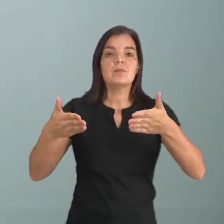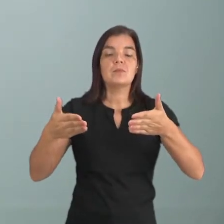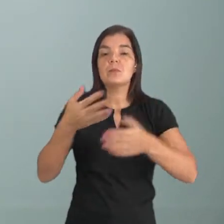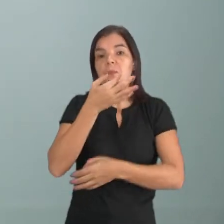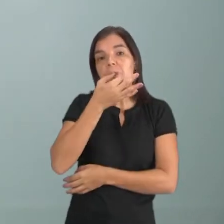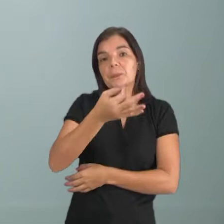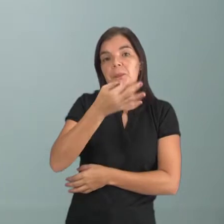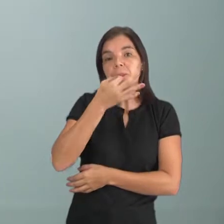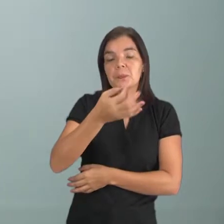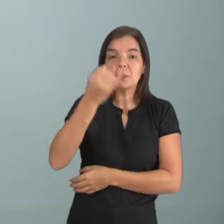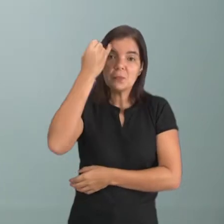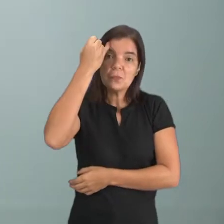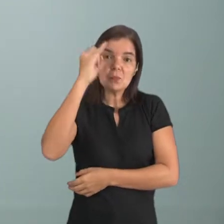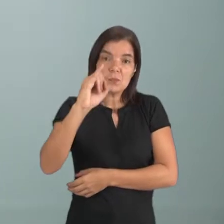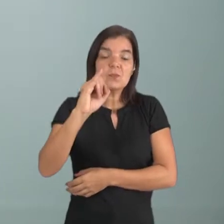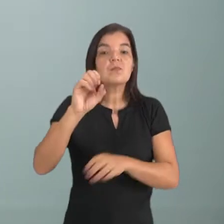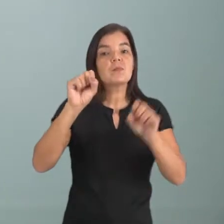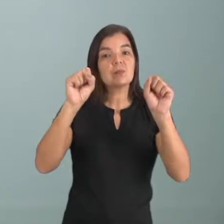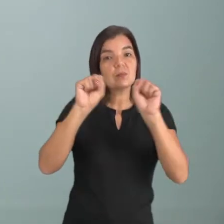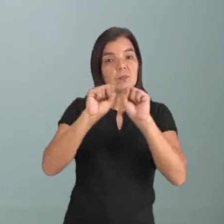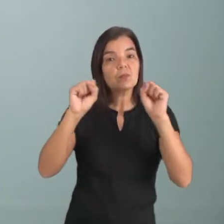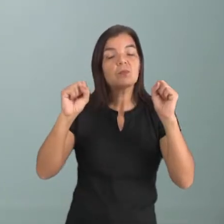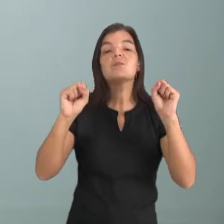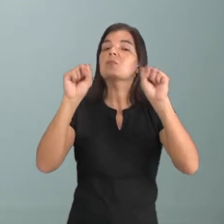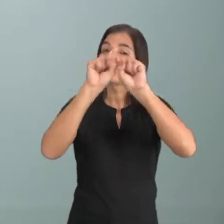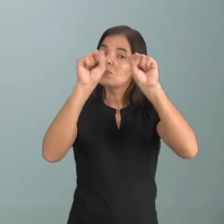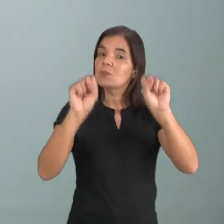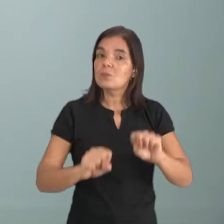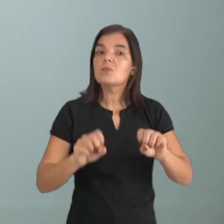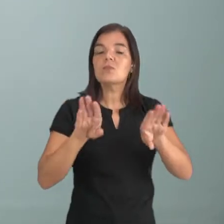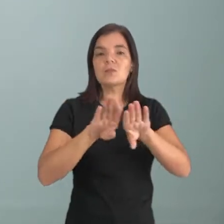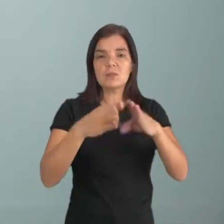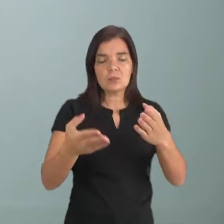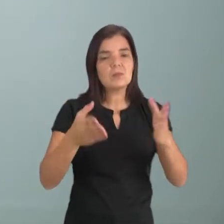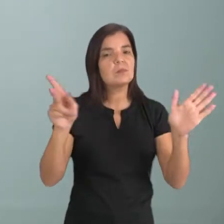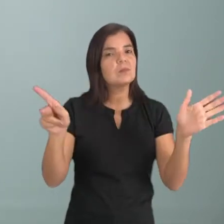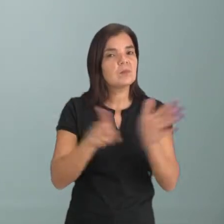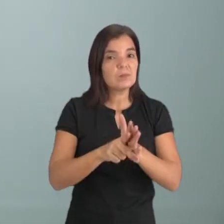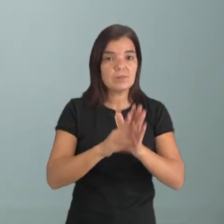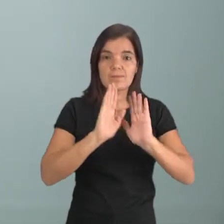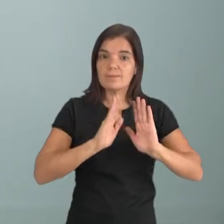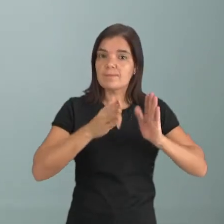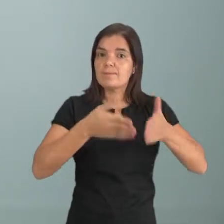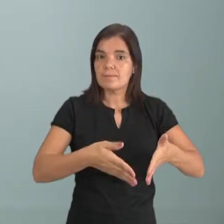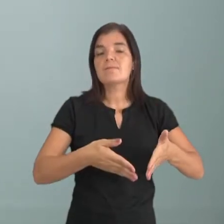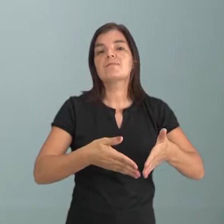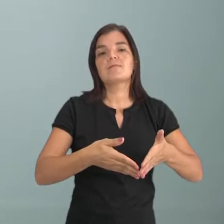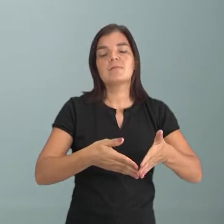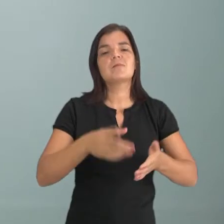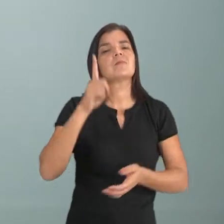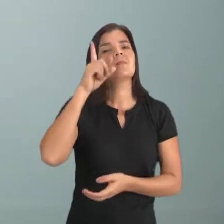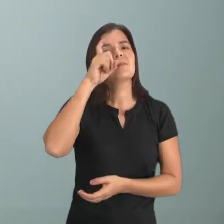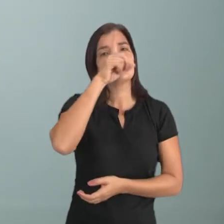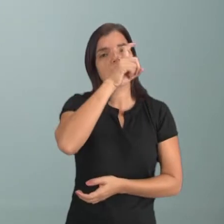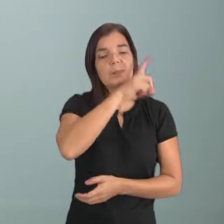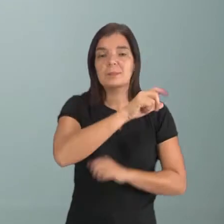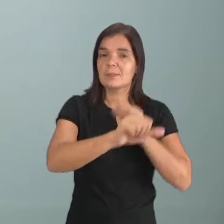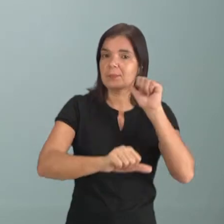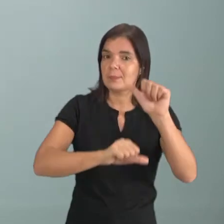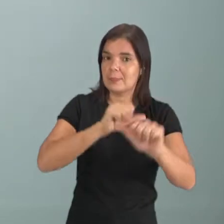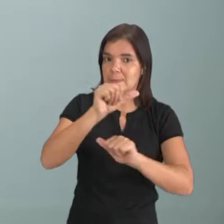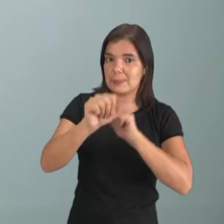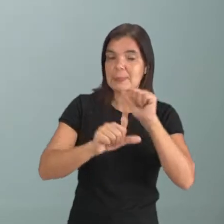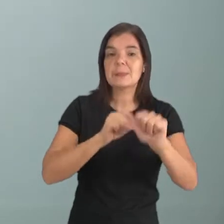uma opinião, de uma ideia. Um sistema já é algo já pré-estabelecido, fixado, e dificilmente há